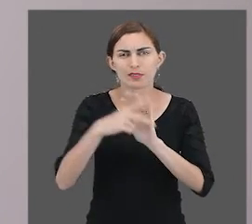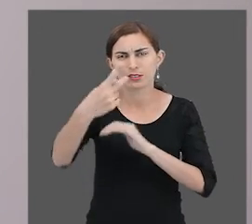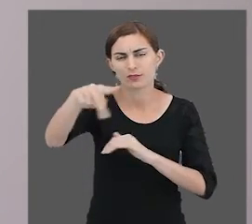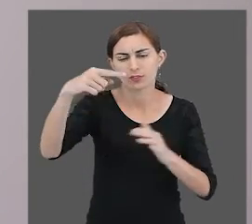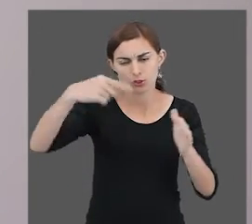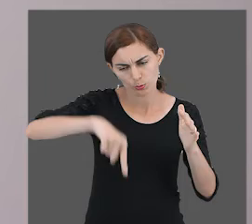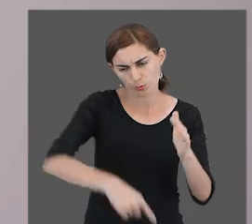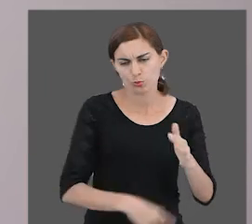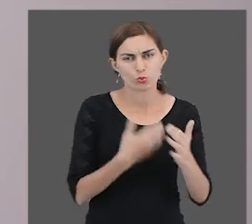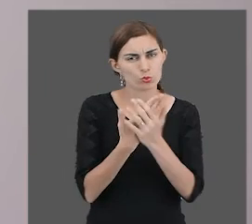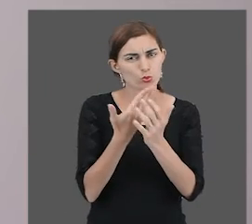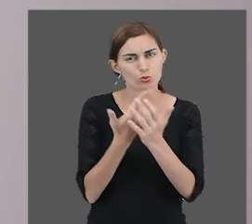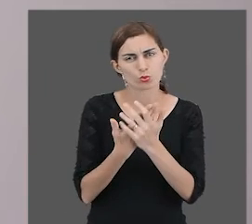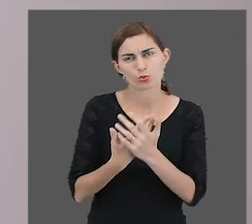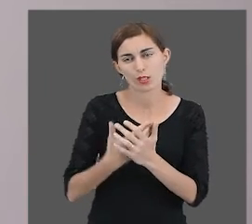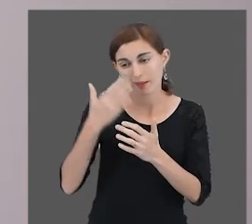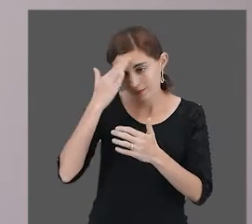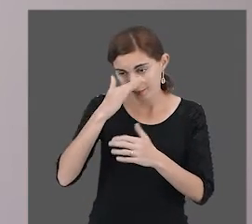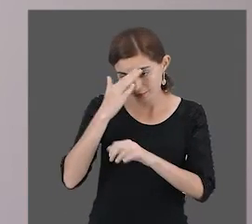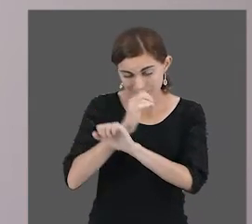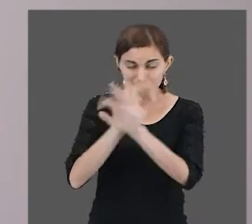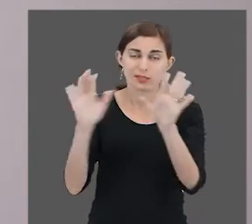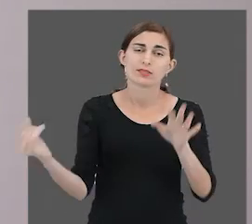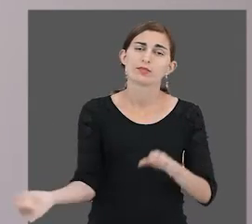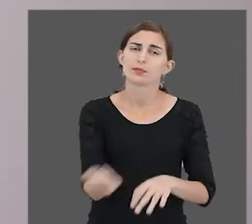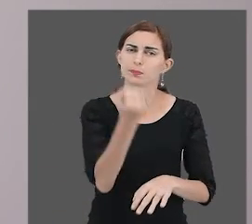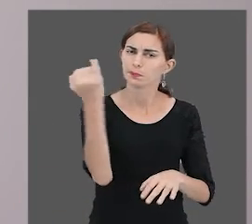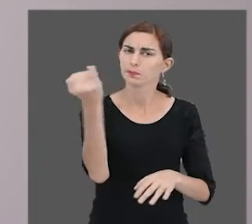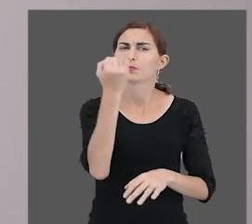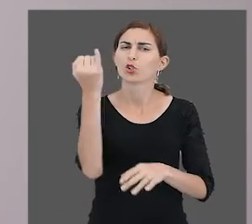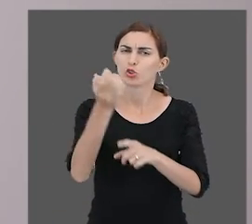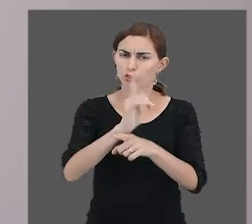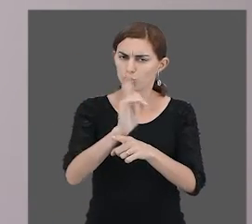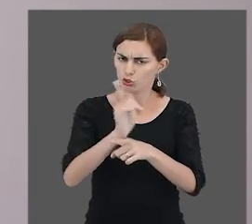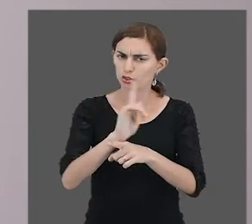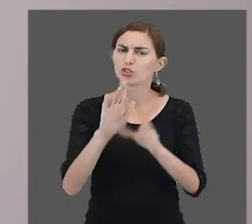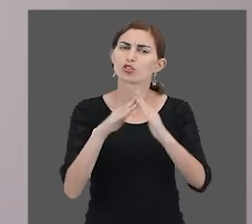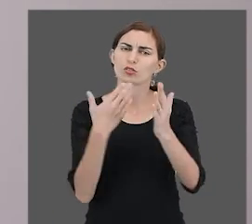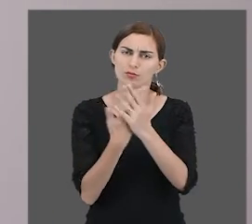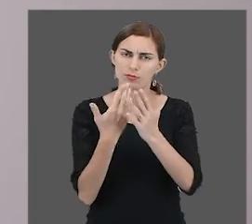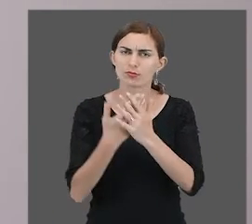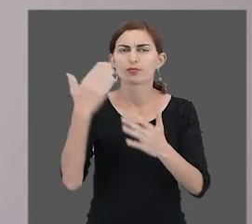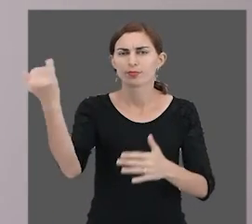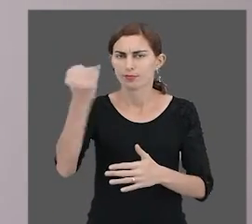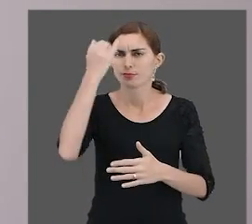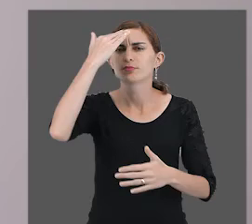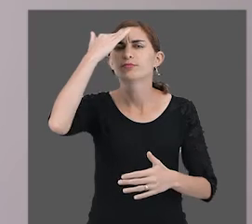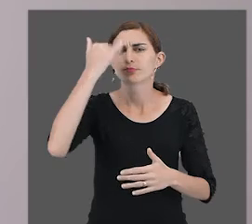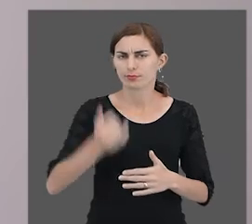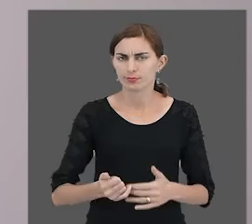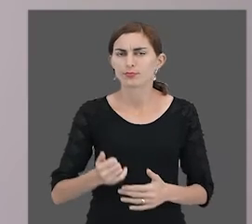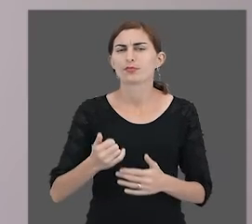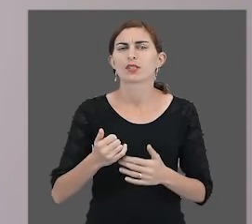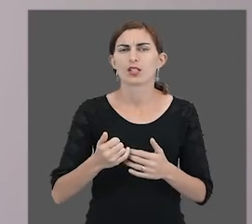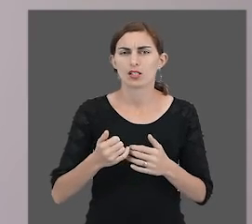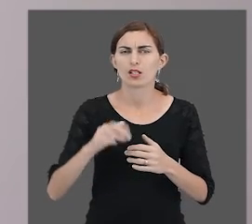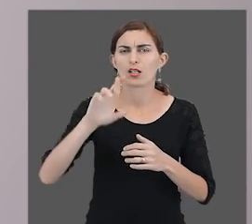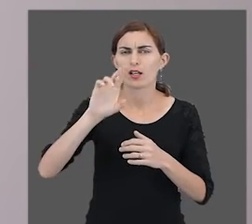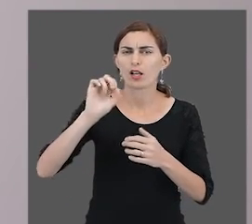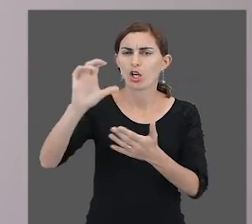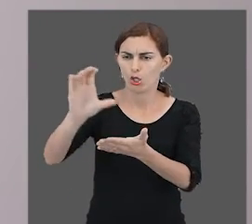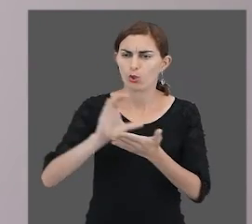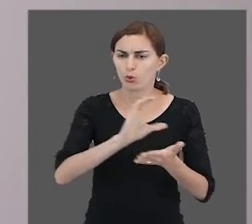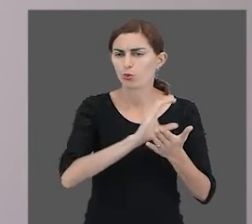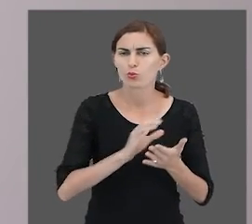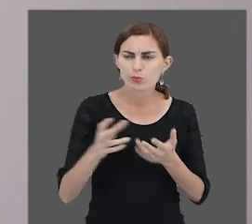se aprofundar nesse estudo, certo? Que é muito importante. Tudo que o gestor escolar tem que saber, é importante que ele saiba otimizar o recurso da sua